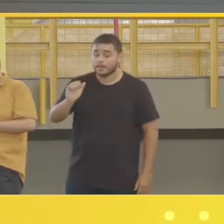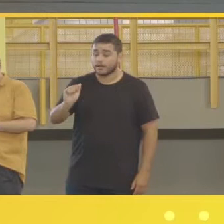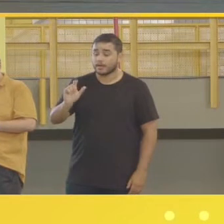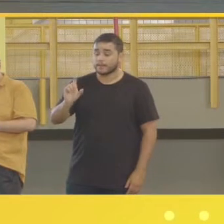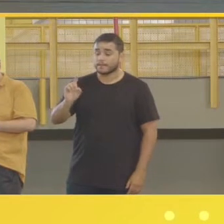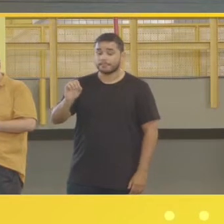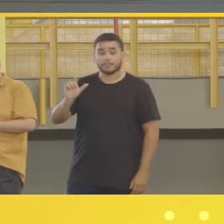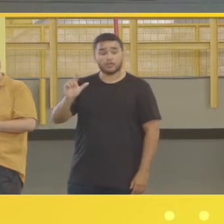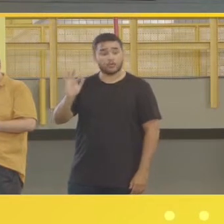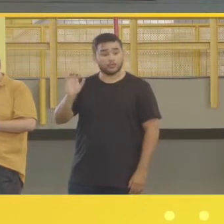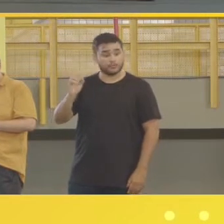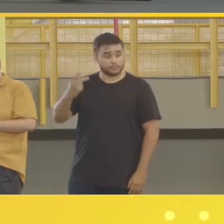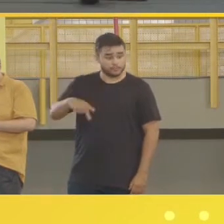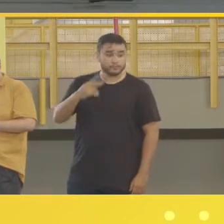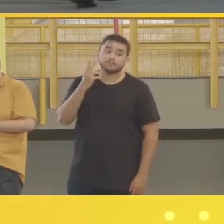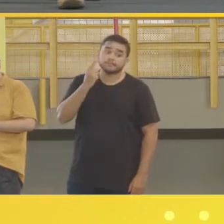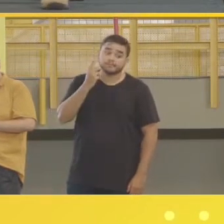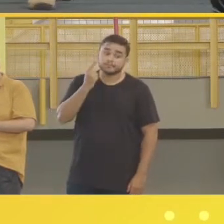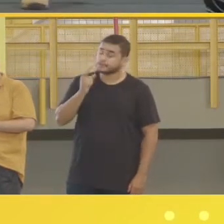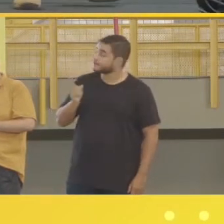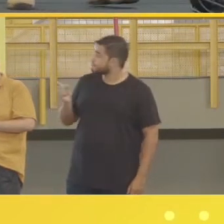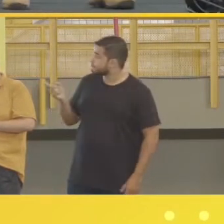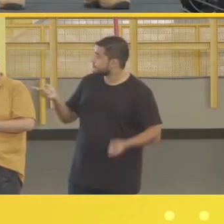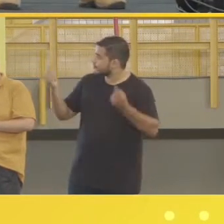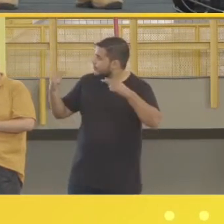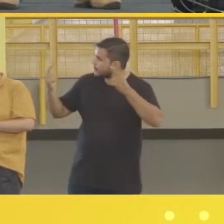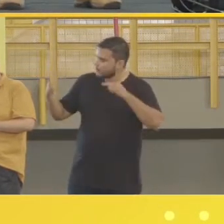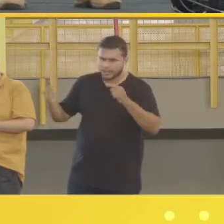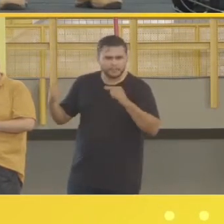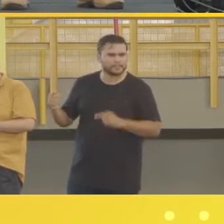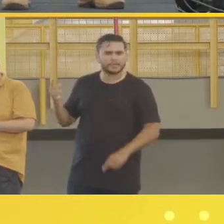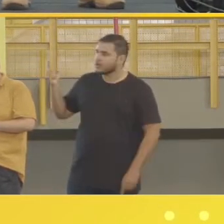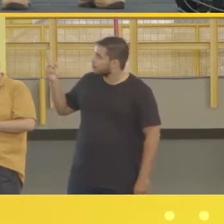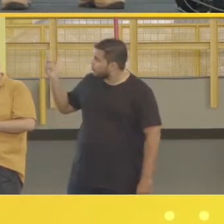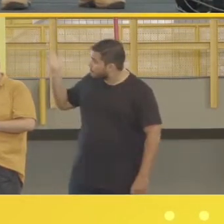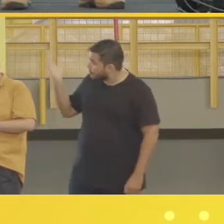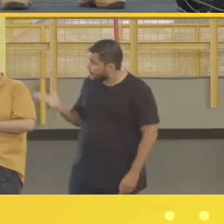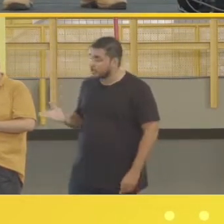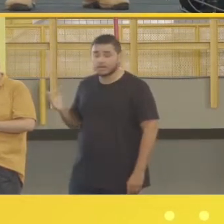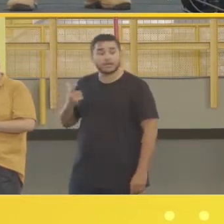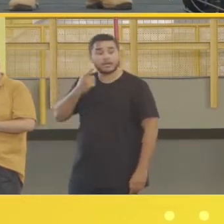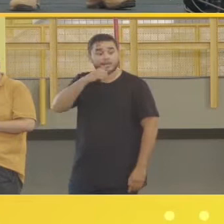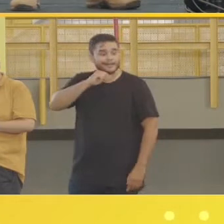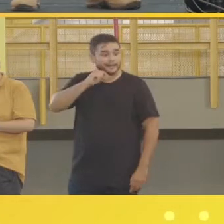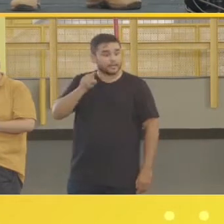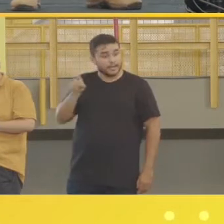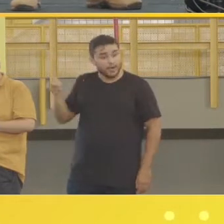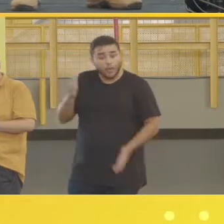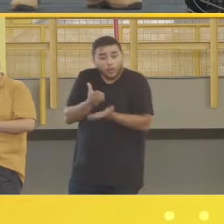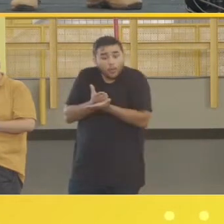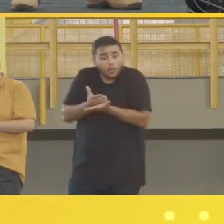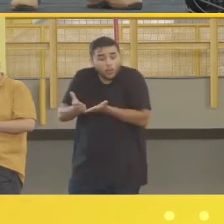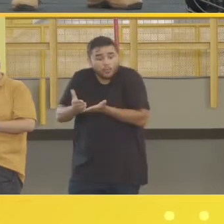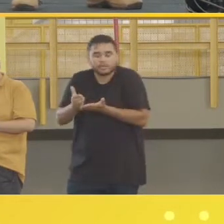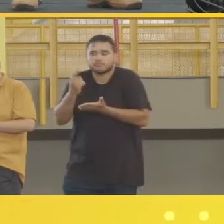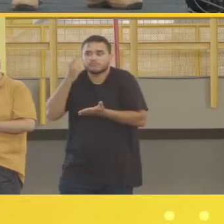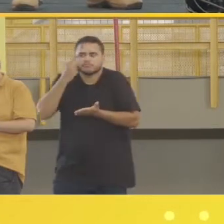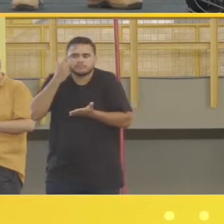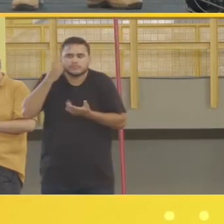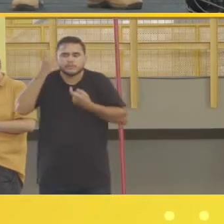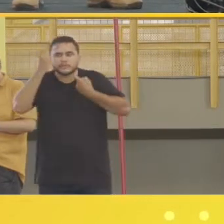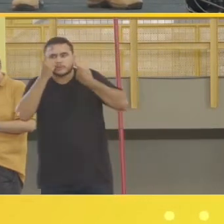tantos outros. Esses pensadores, escritores, foram os primeiros a esboçarem